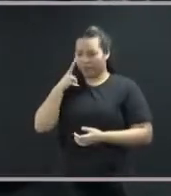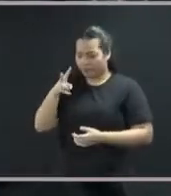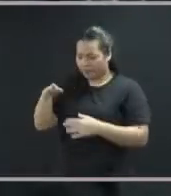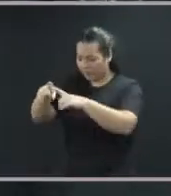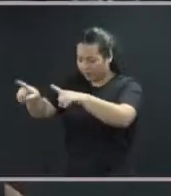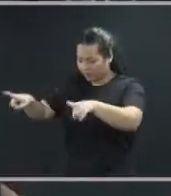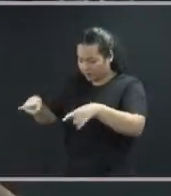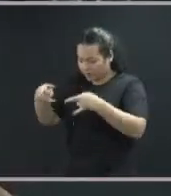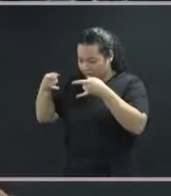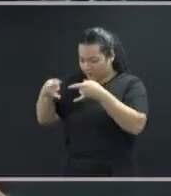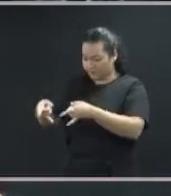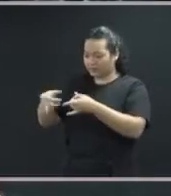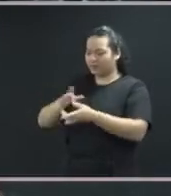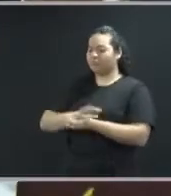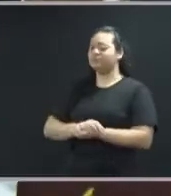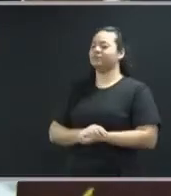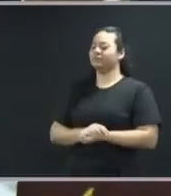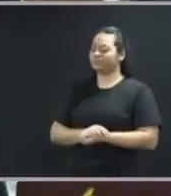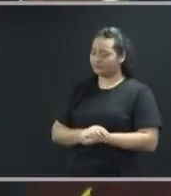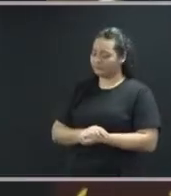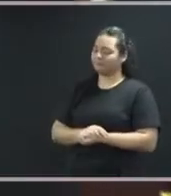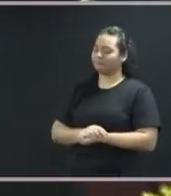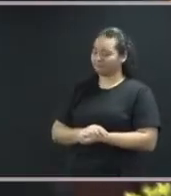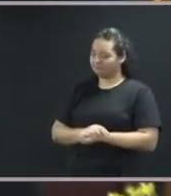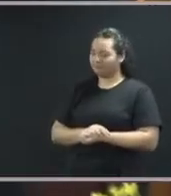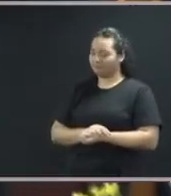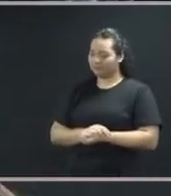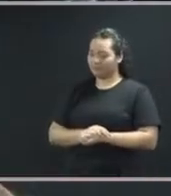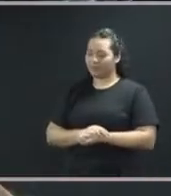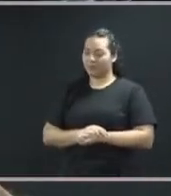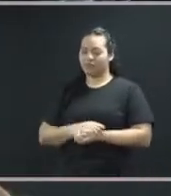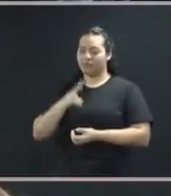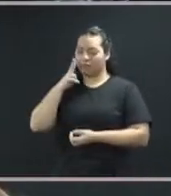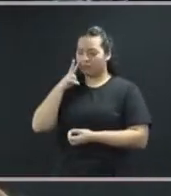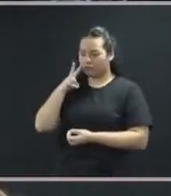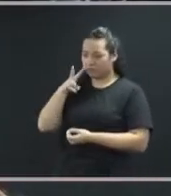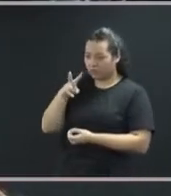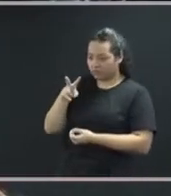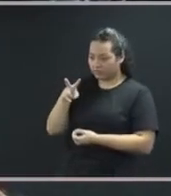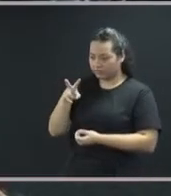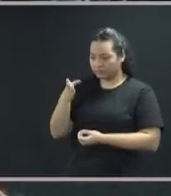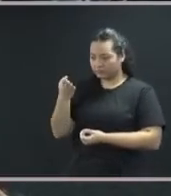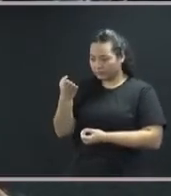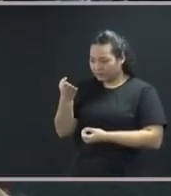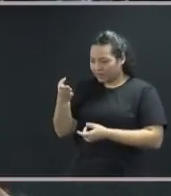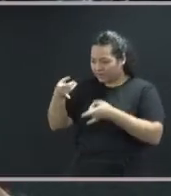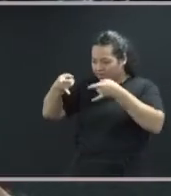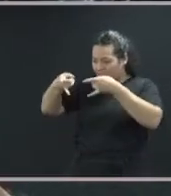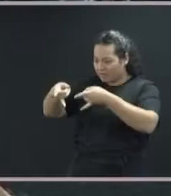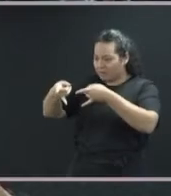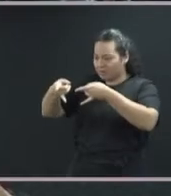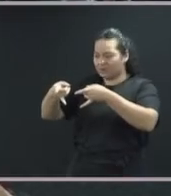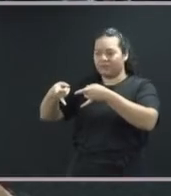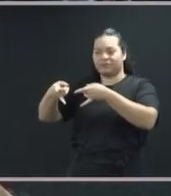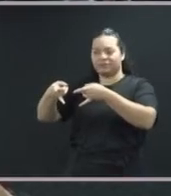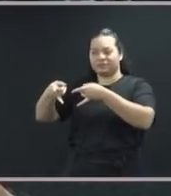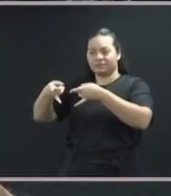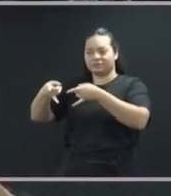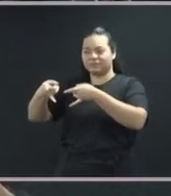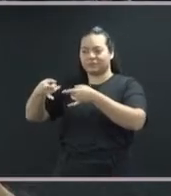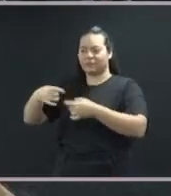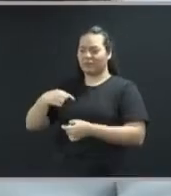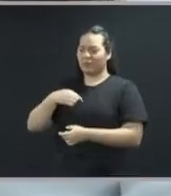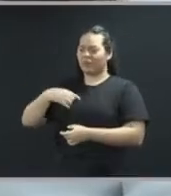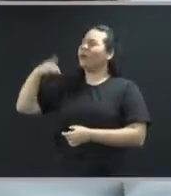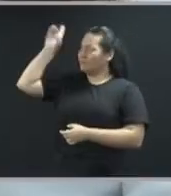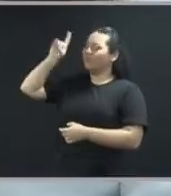pastor Chiqueles, do testemunho. Olhei aquele homem rugindo na cama, e olhei para ele, mas cheio da